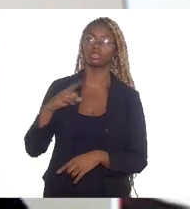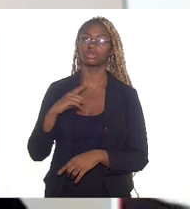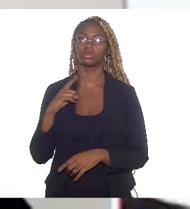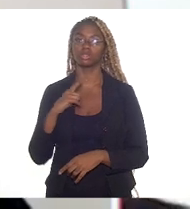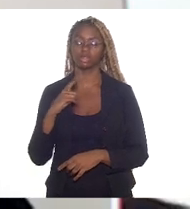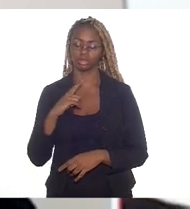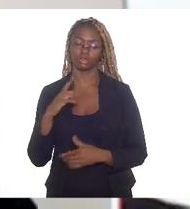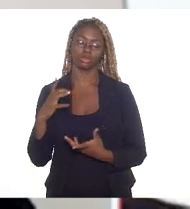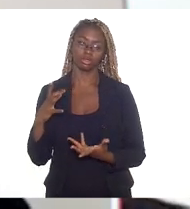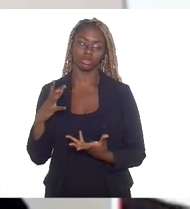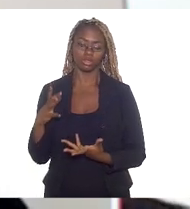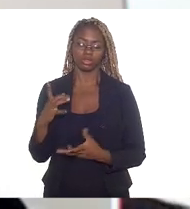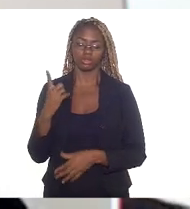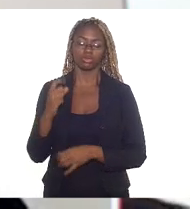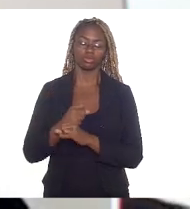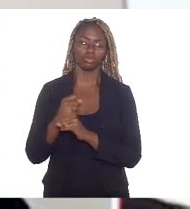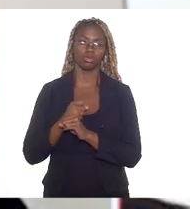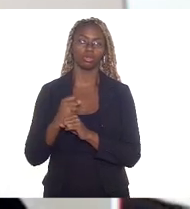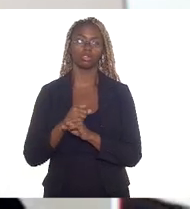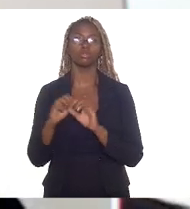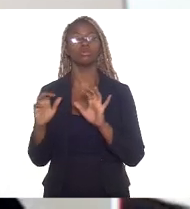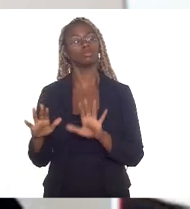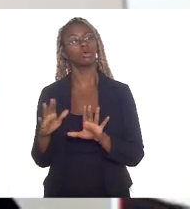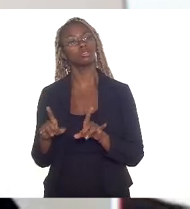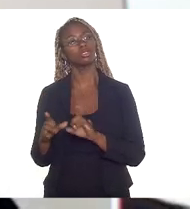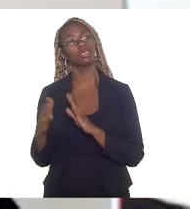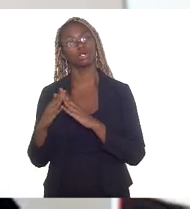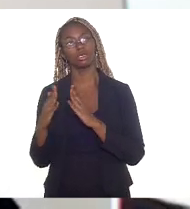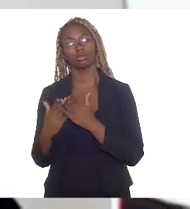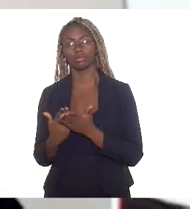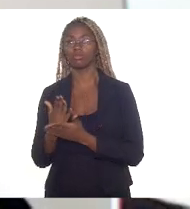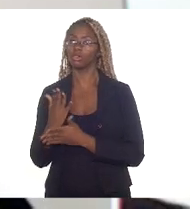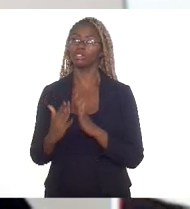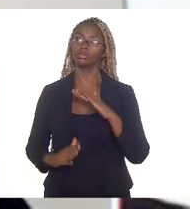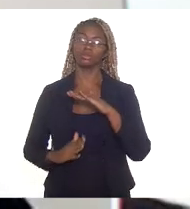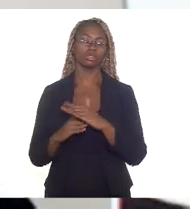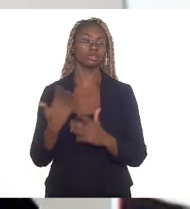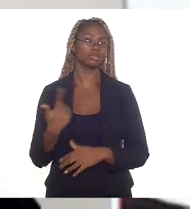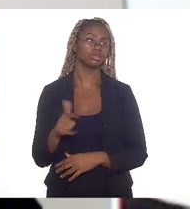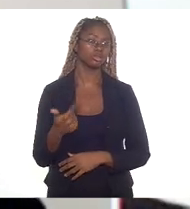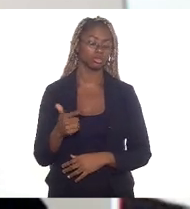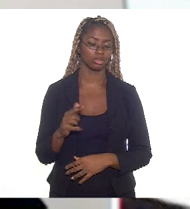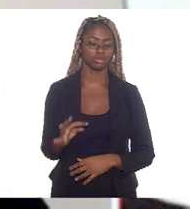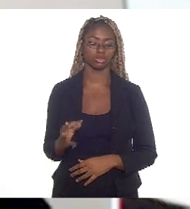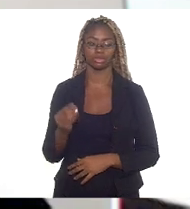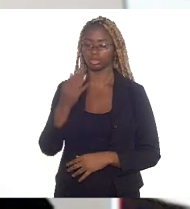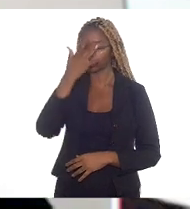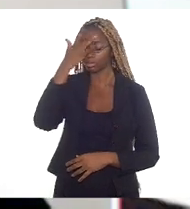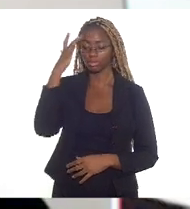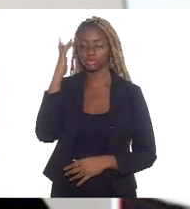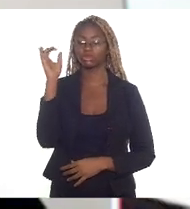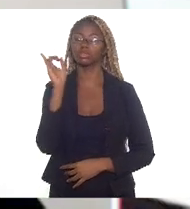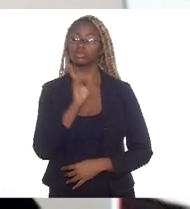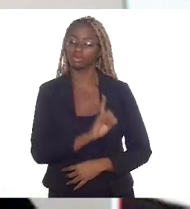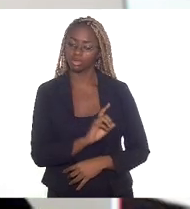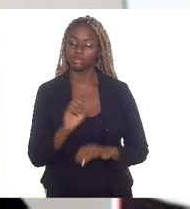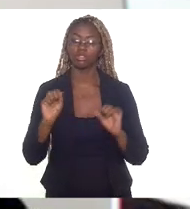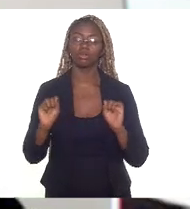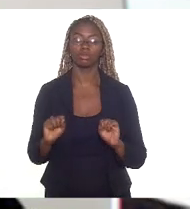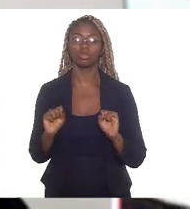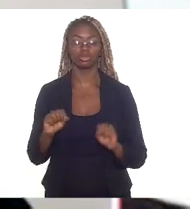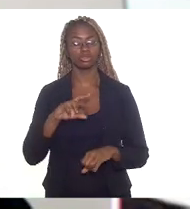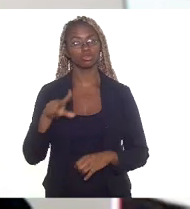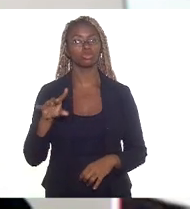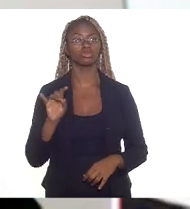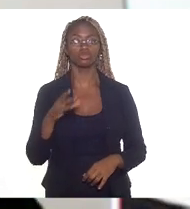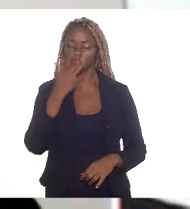continuada. Essa lei que a gente acaba de aprovar não tem essa limitação. É para todas as pessoas com deficiência, não somente aquelas